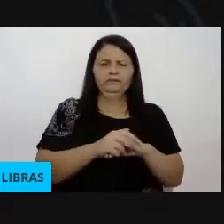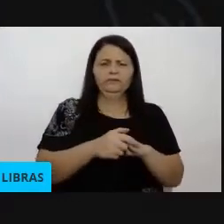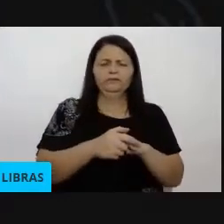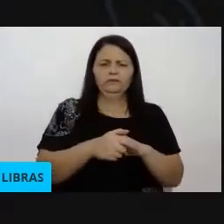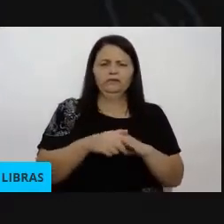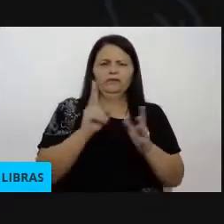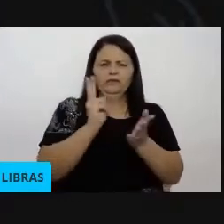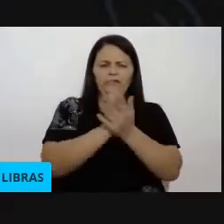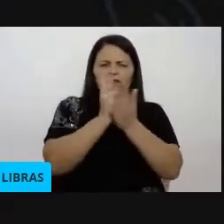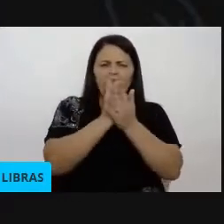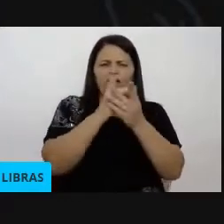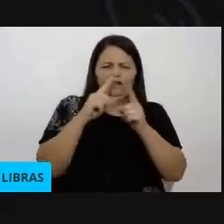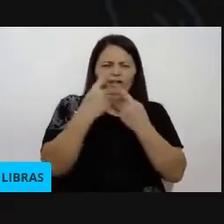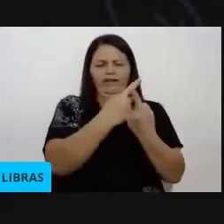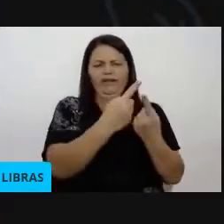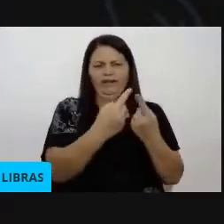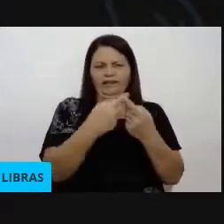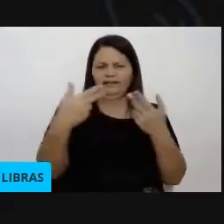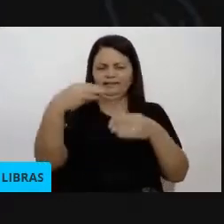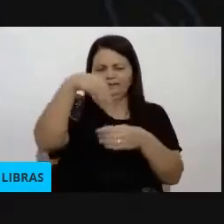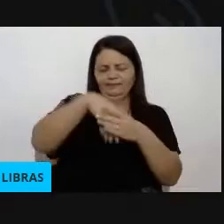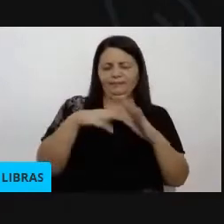Eu sempre defendi algo dentro da escola.